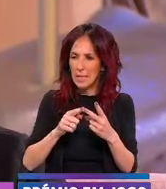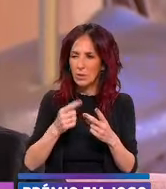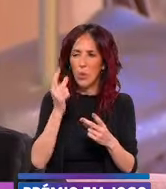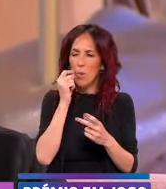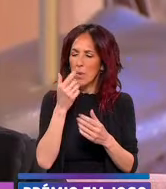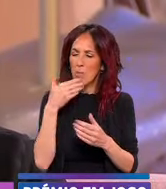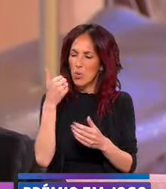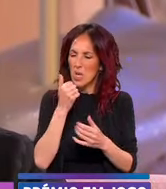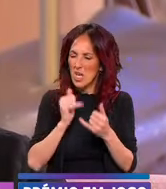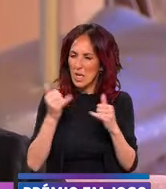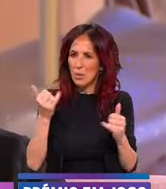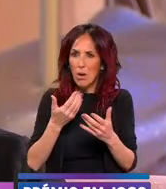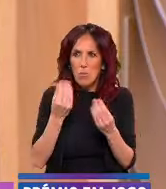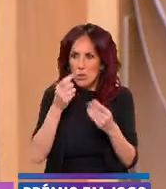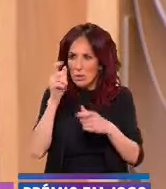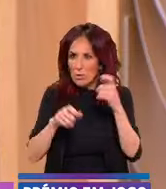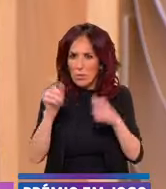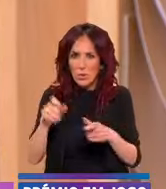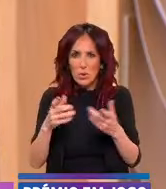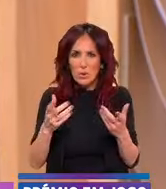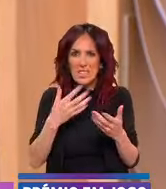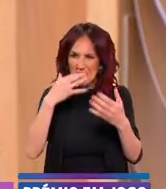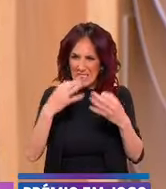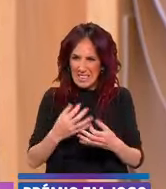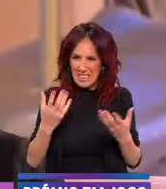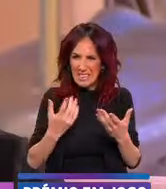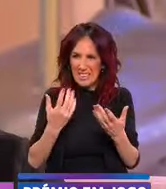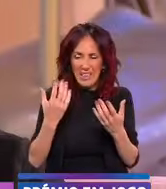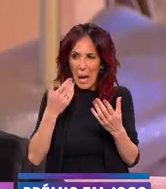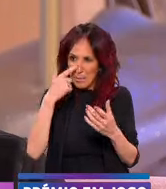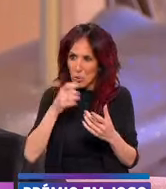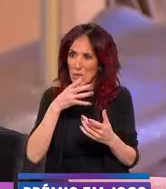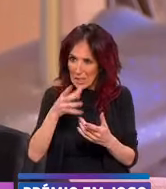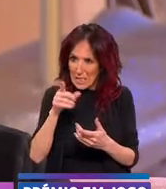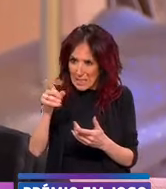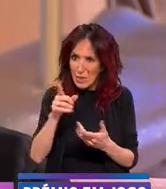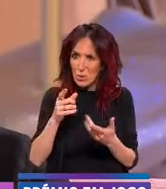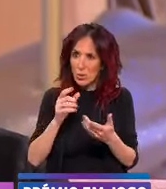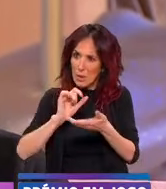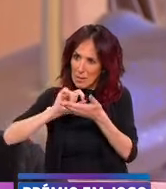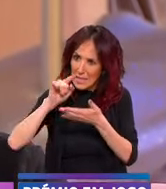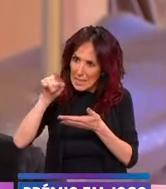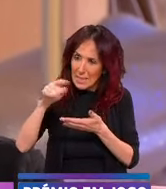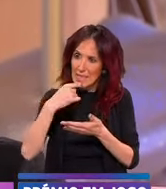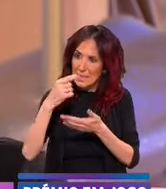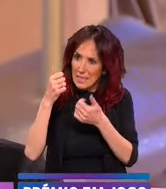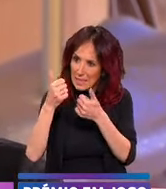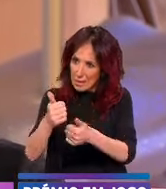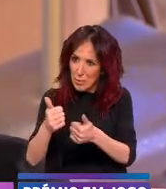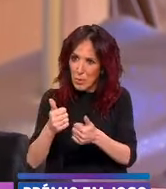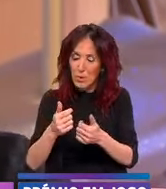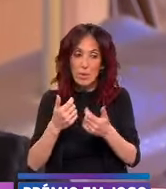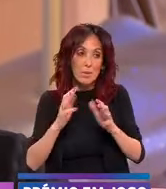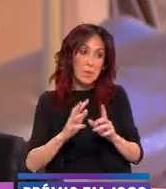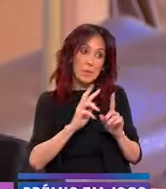pedaço há muita gente que te acha isso eu não acredito que não te cheguem estas mensagens de pessoas que acham isto de ti mas é deles mas e e